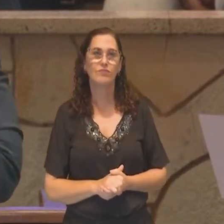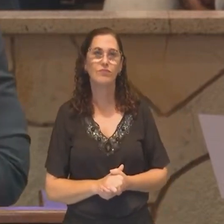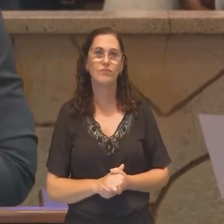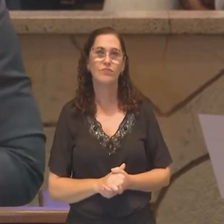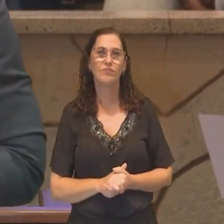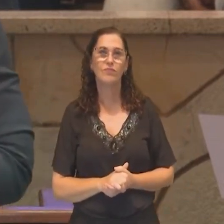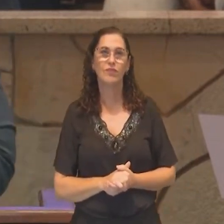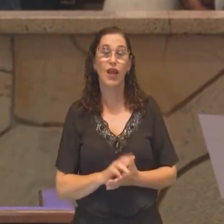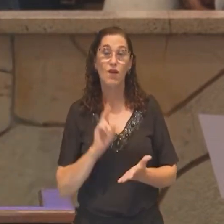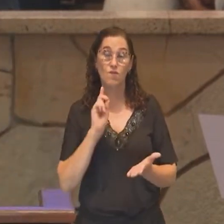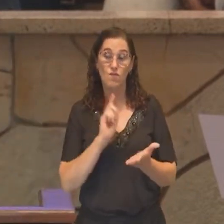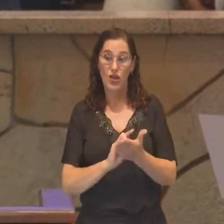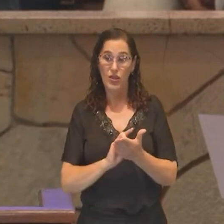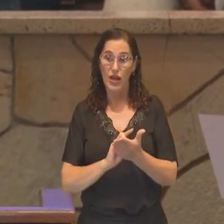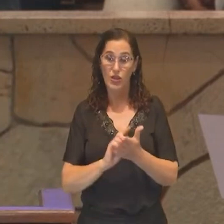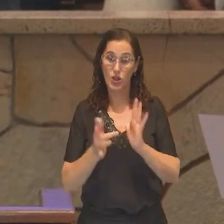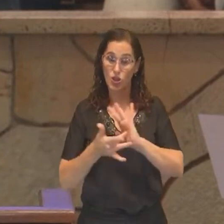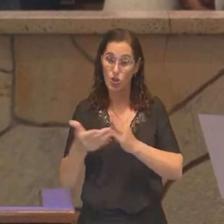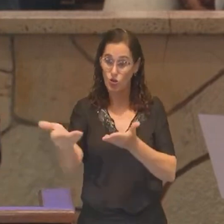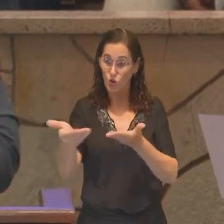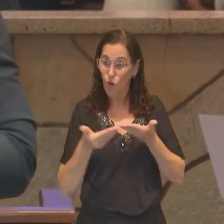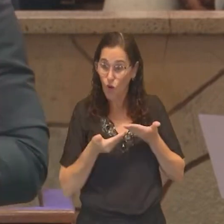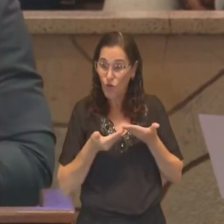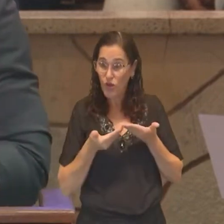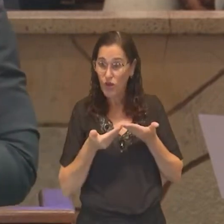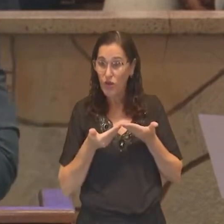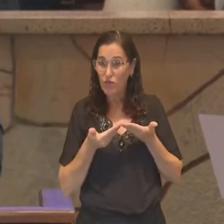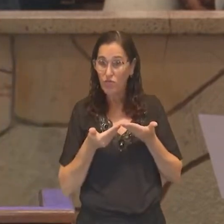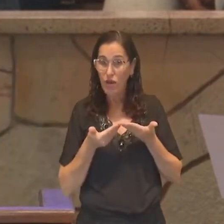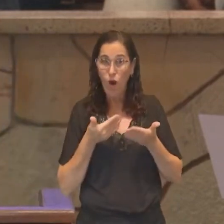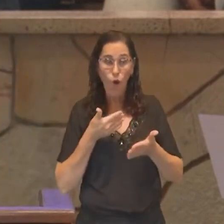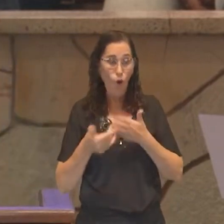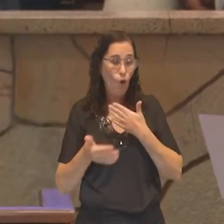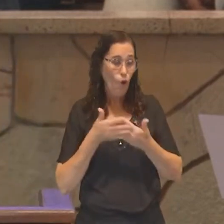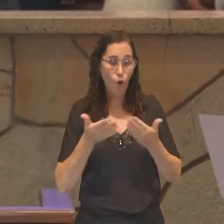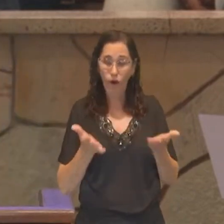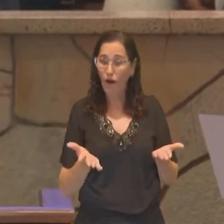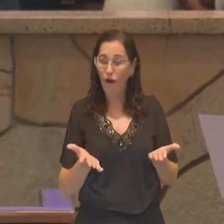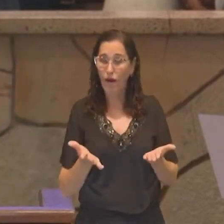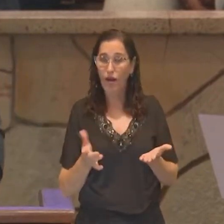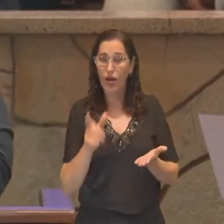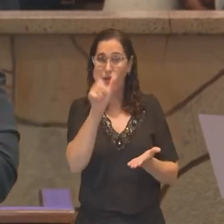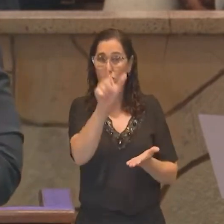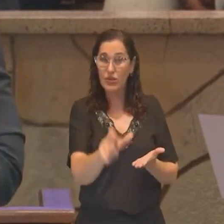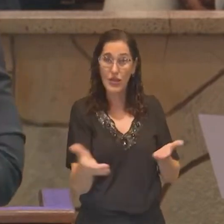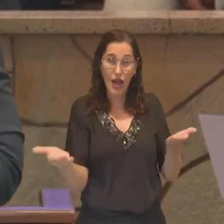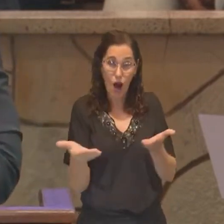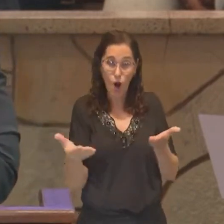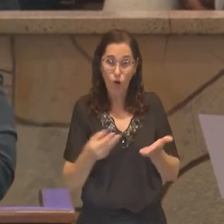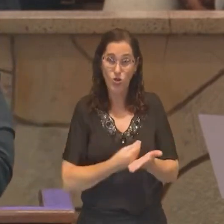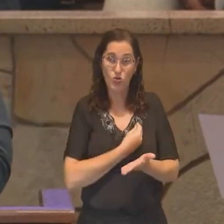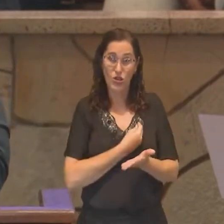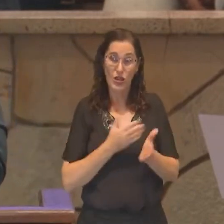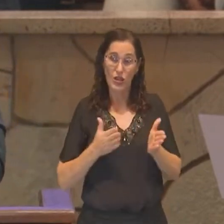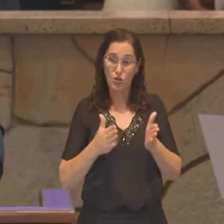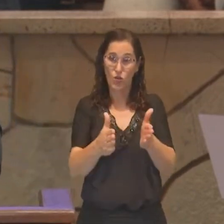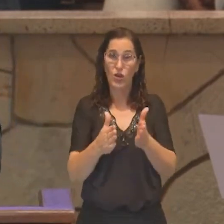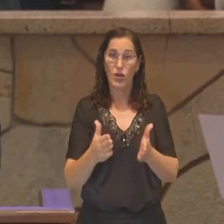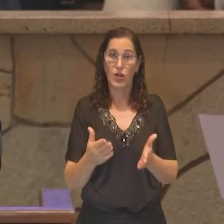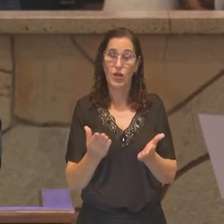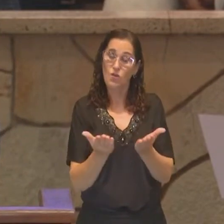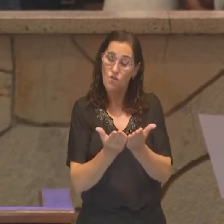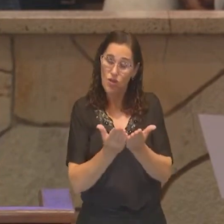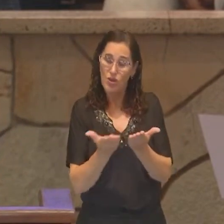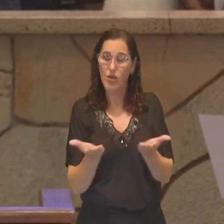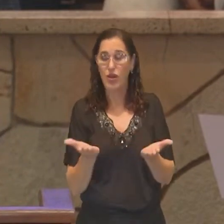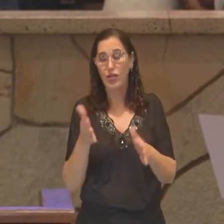Mas a verdade é que Ele nos convida, independentemente da posição em que você se encontra na sua caminhada cristã.